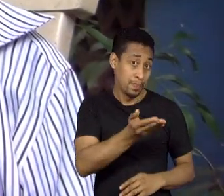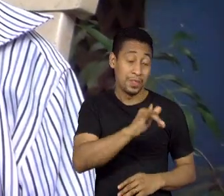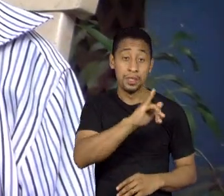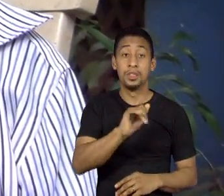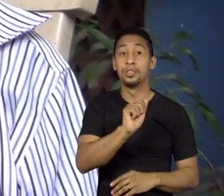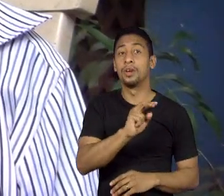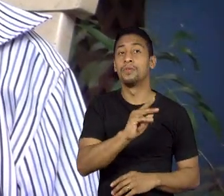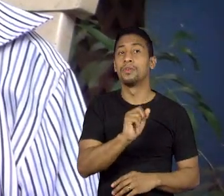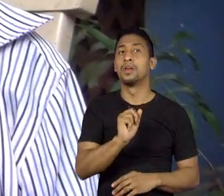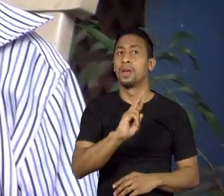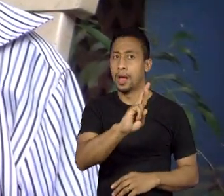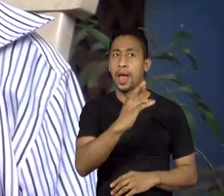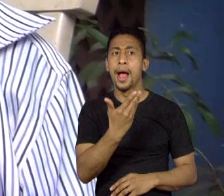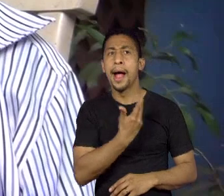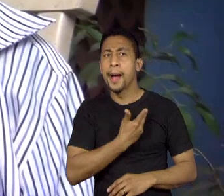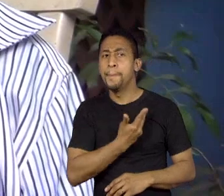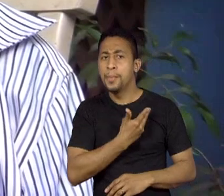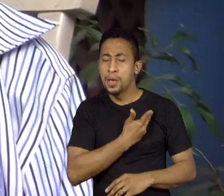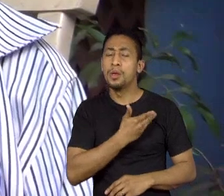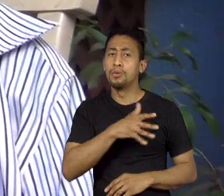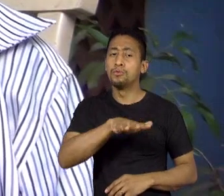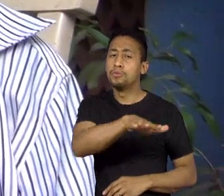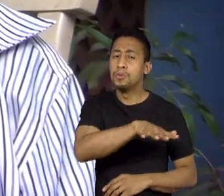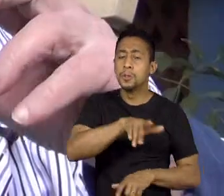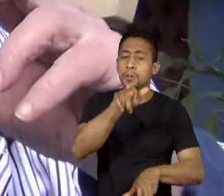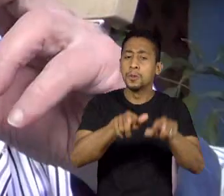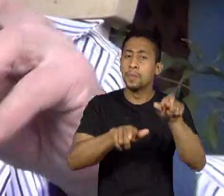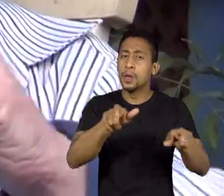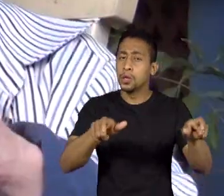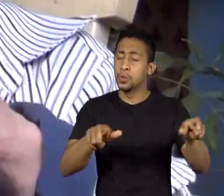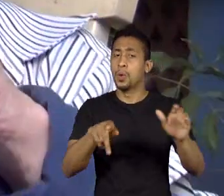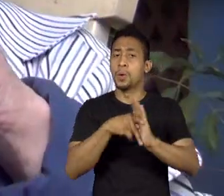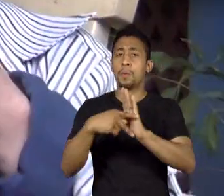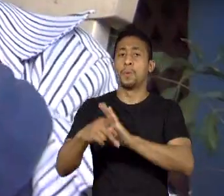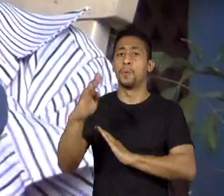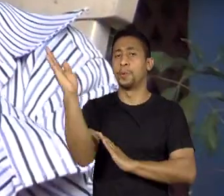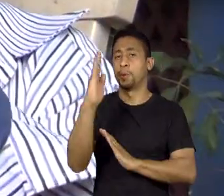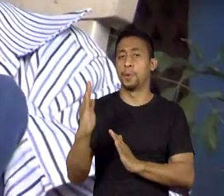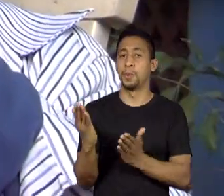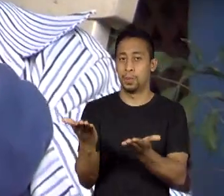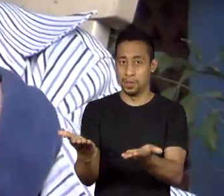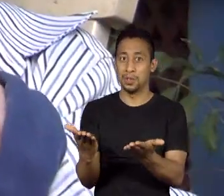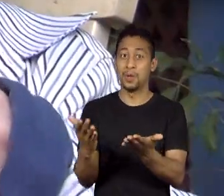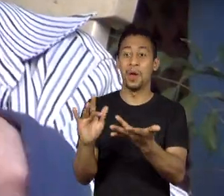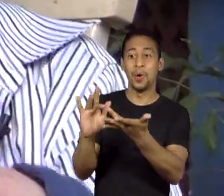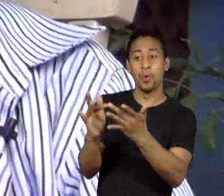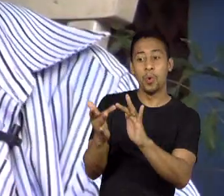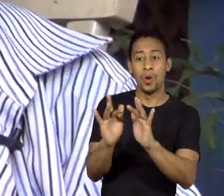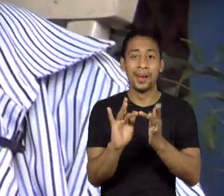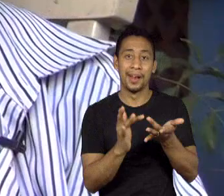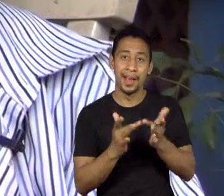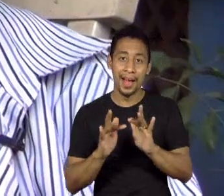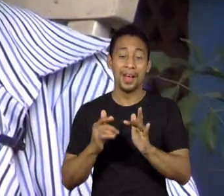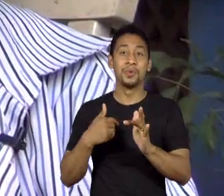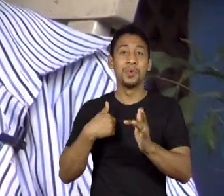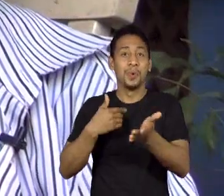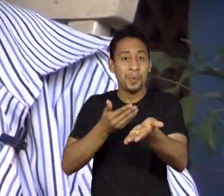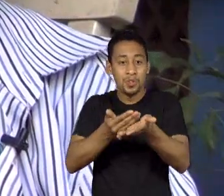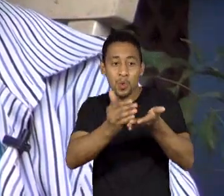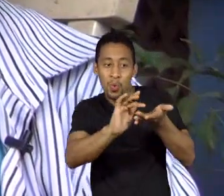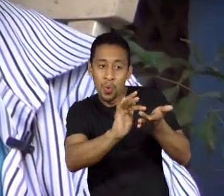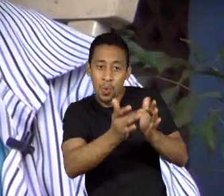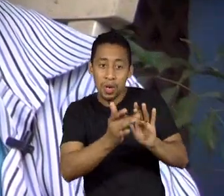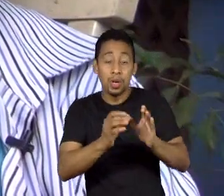algumas pessoas aqui do Brasil, e a partir do contato com ele, se criaram os